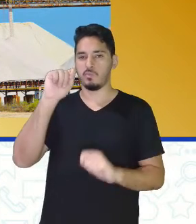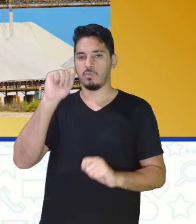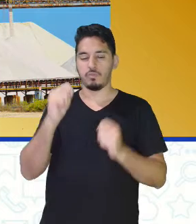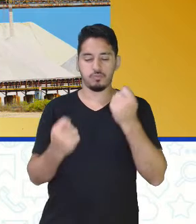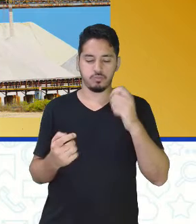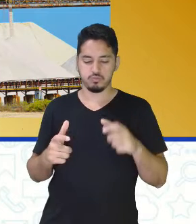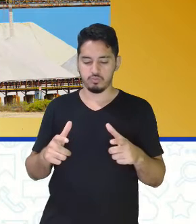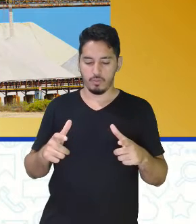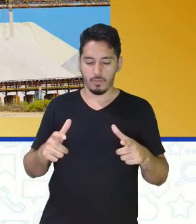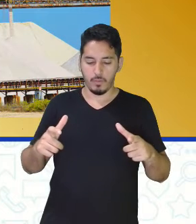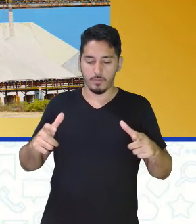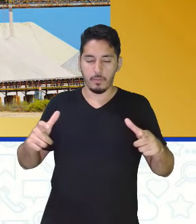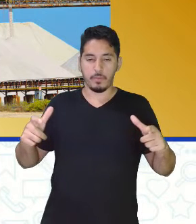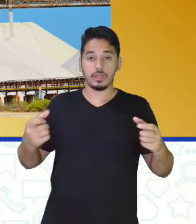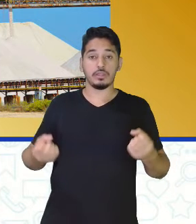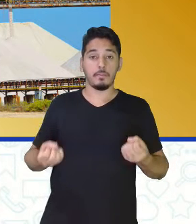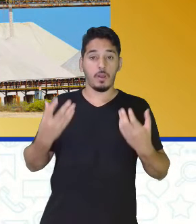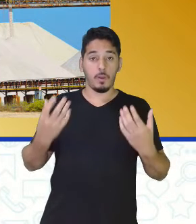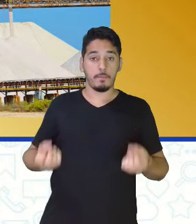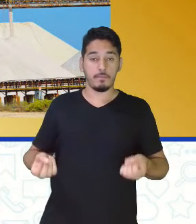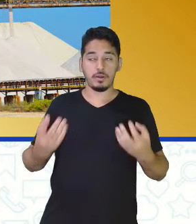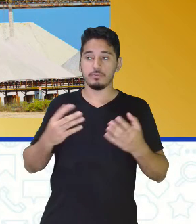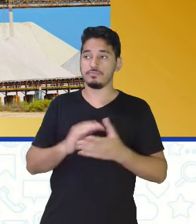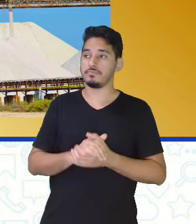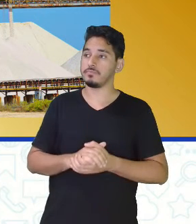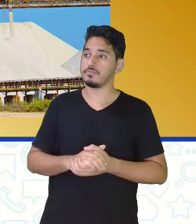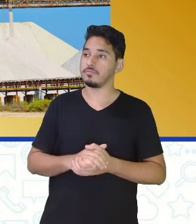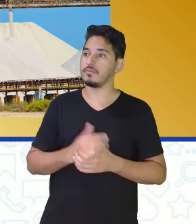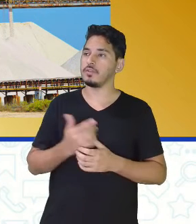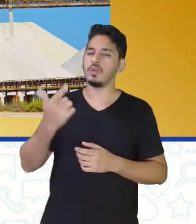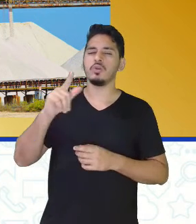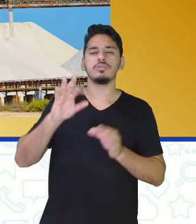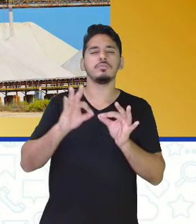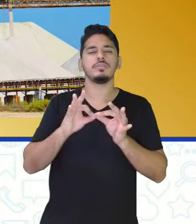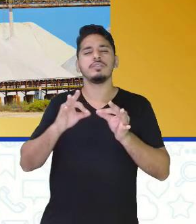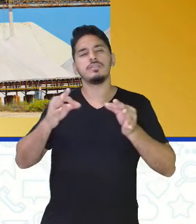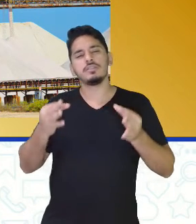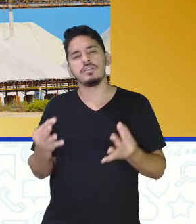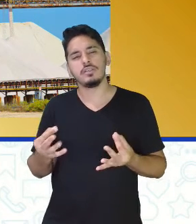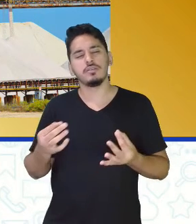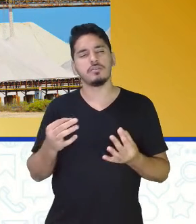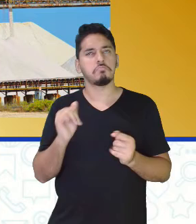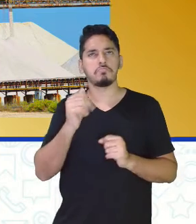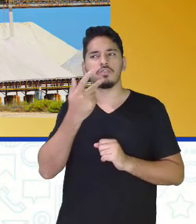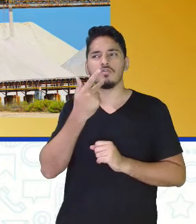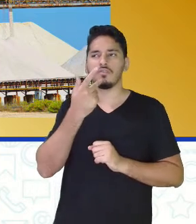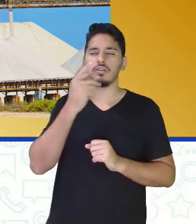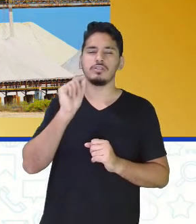muito grande de produção. E aqui outras que são mais simples, que a gente poderia dizer que são as salinas de